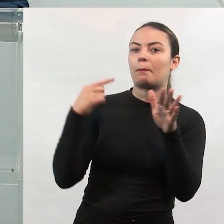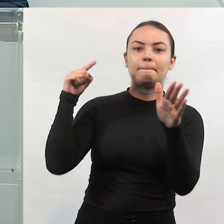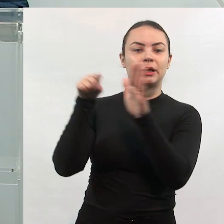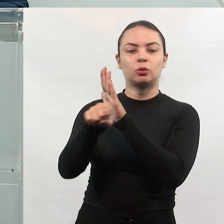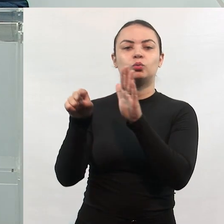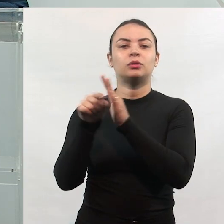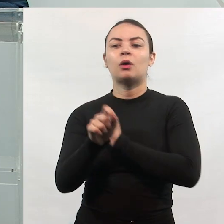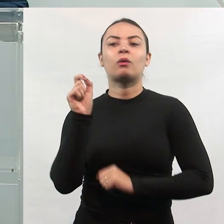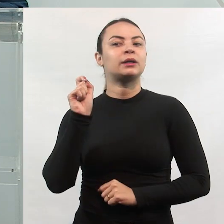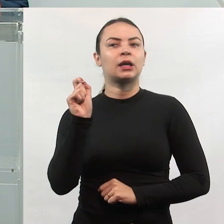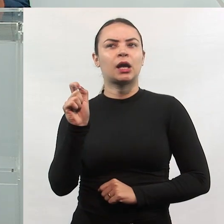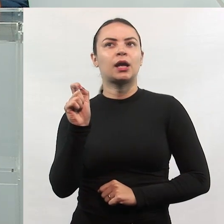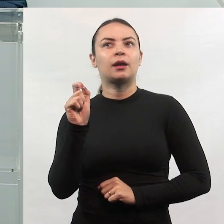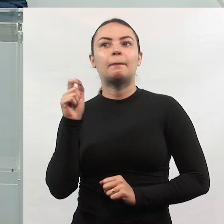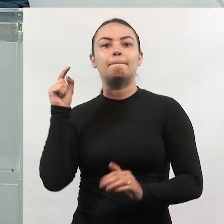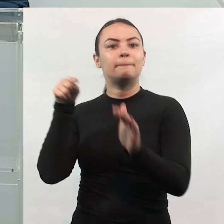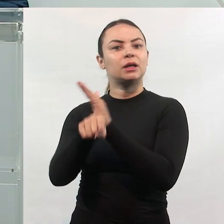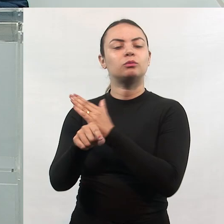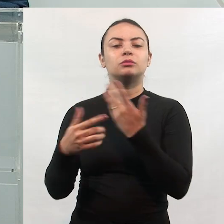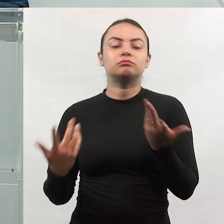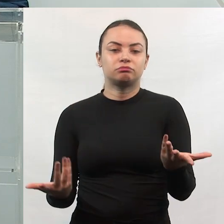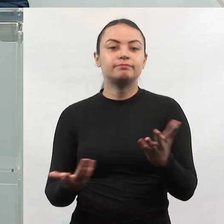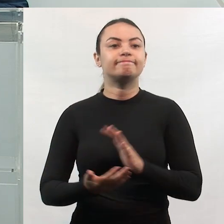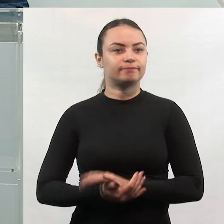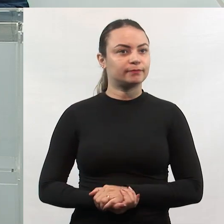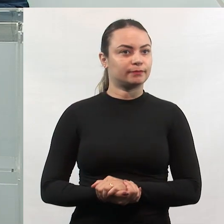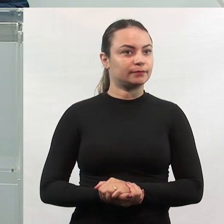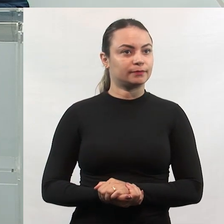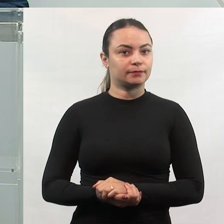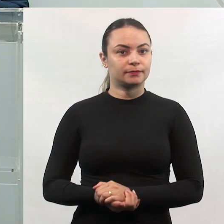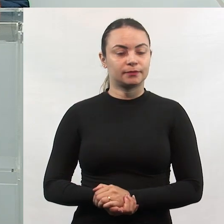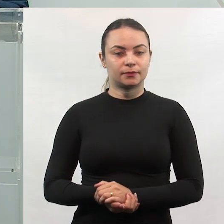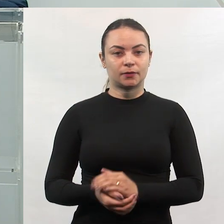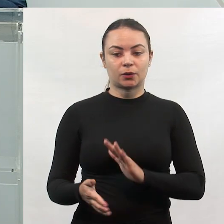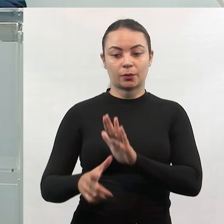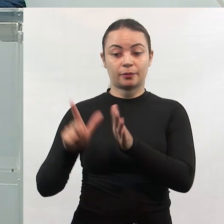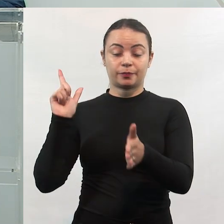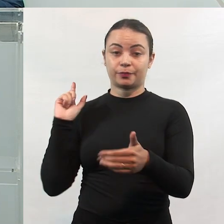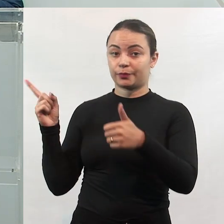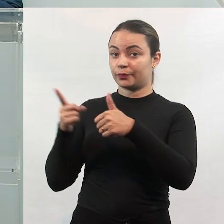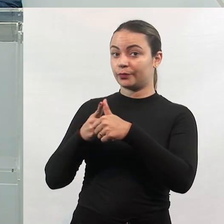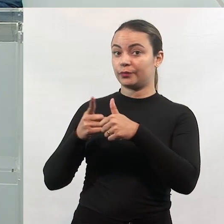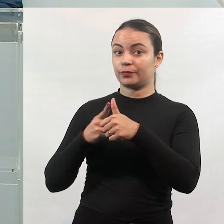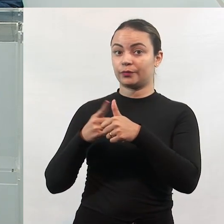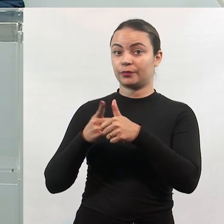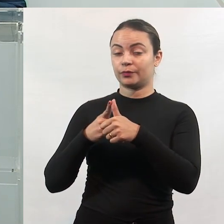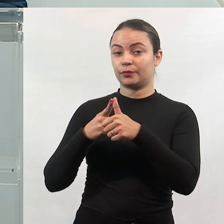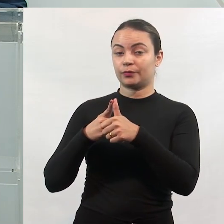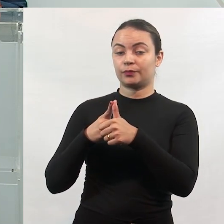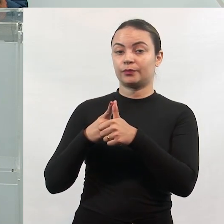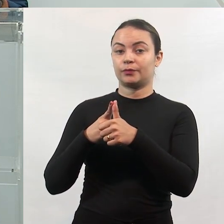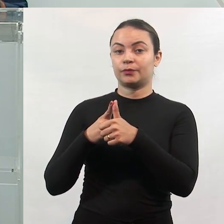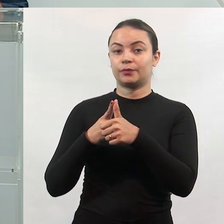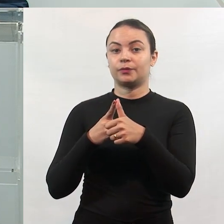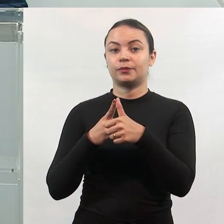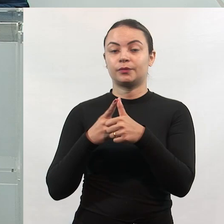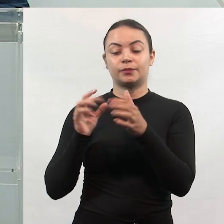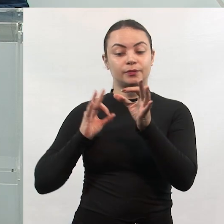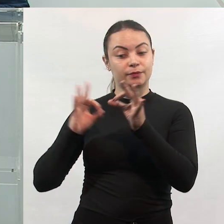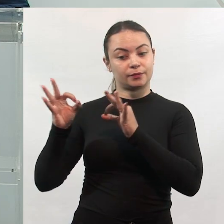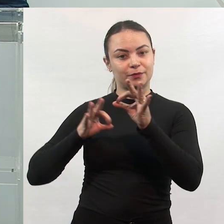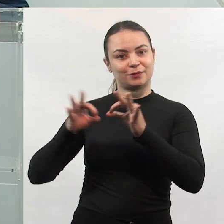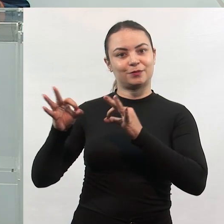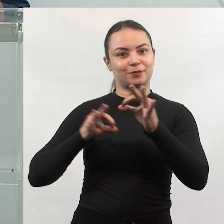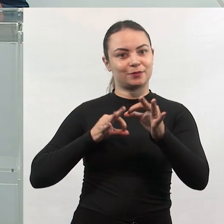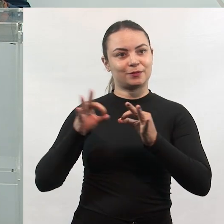no projeto de pesquisa, que é onde a gente imprime essas previsões, essas pré-definições iniciais a respeito da pesquisa